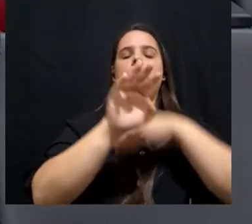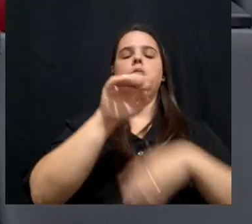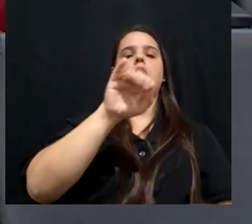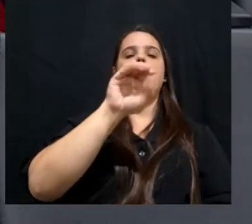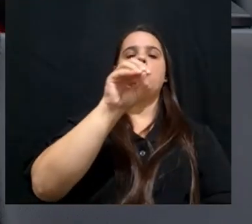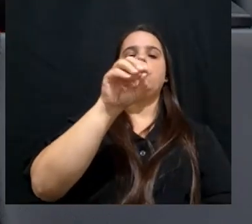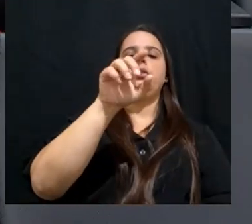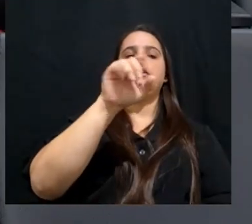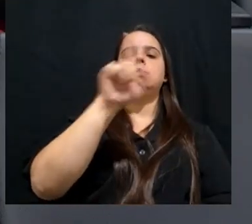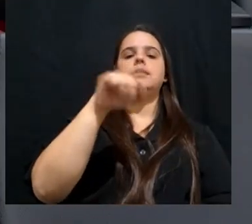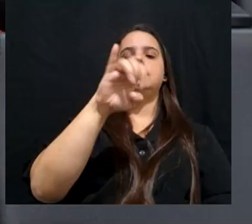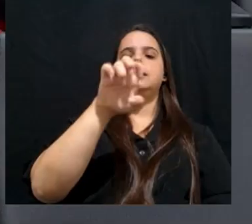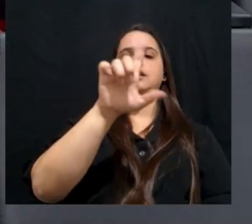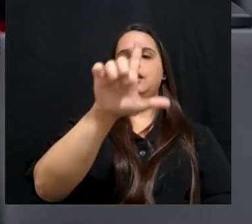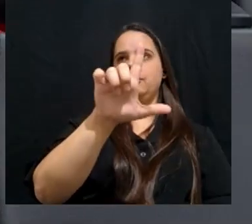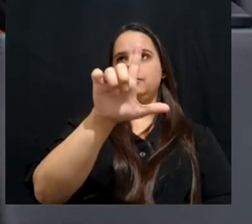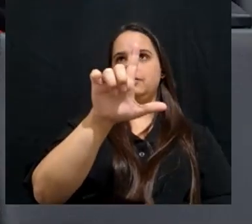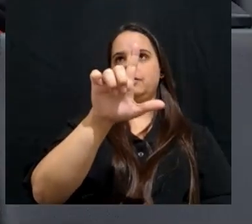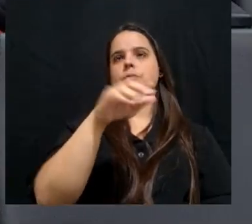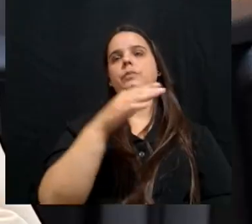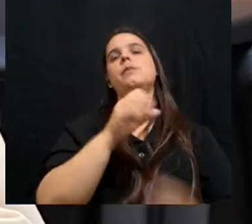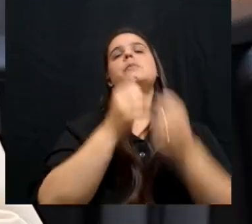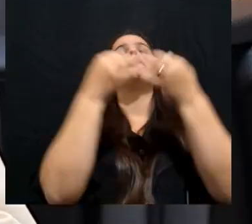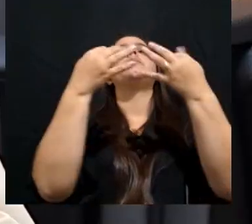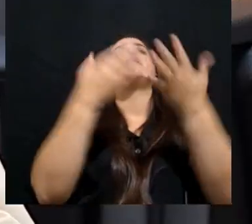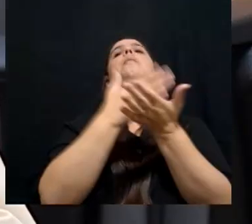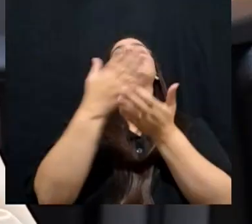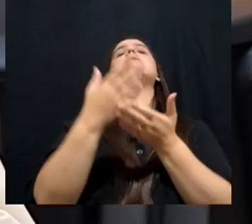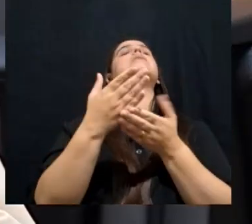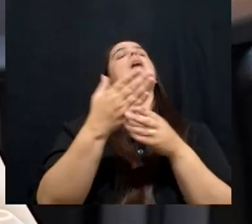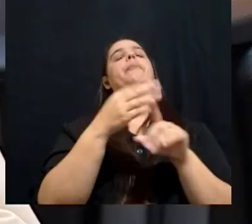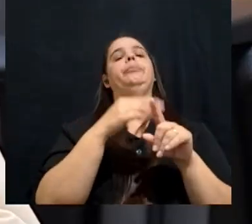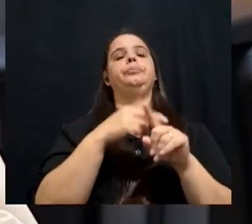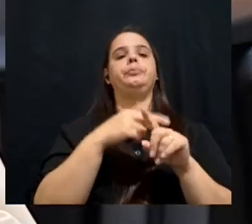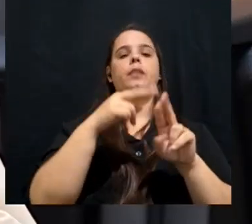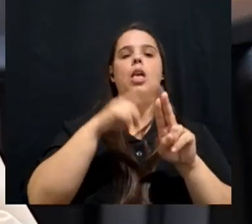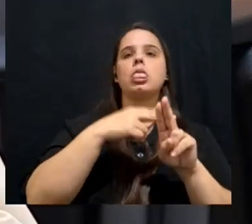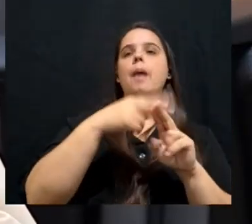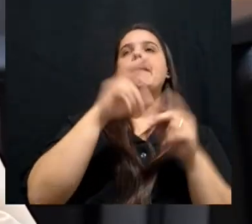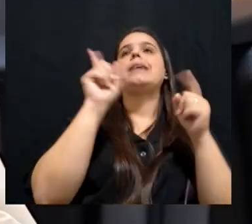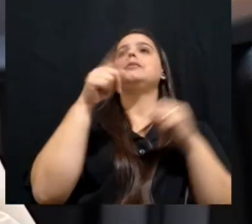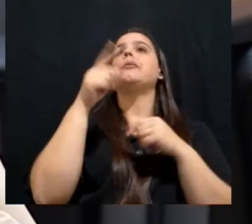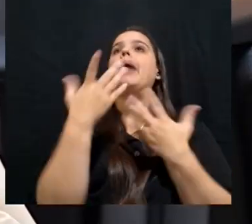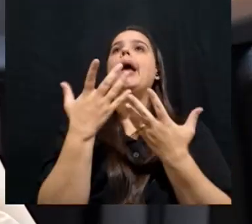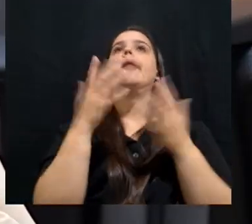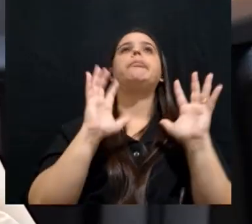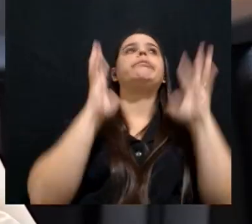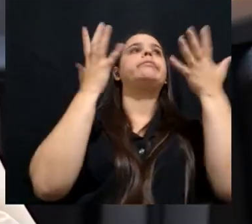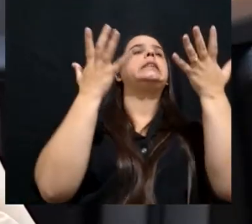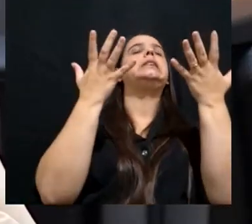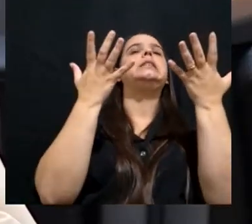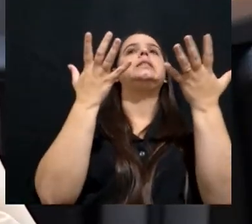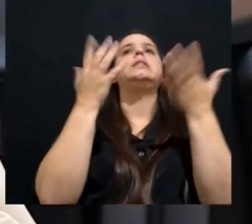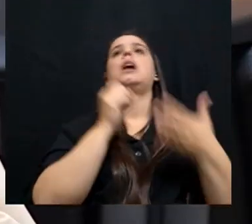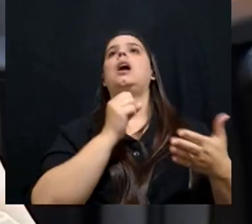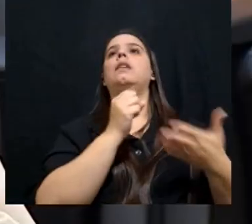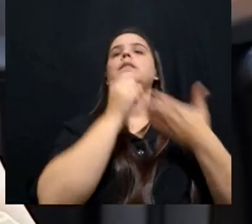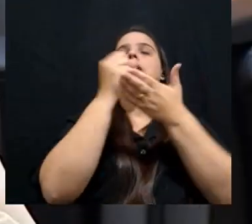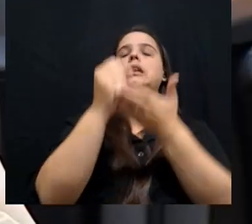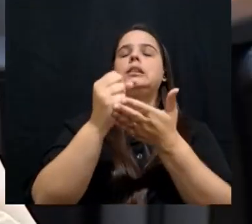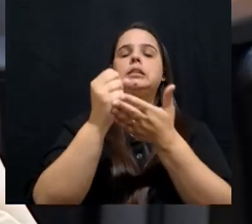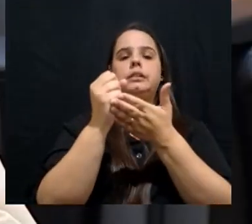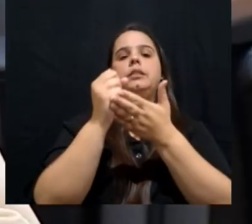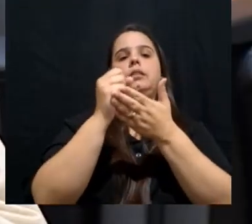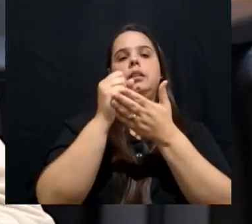idoso. Vamos começar pela Páscoa, então. Fala um pouquinho. O evento da Páscoa ela foi oferecido pela Secretaria de